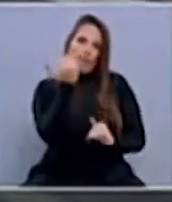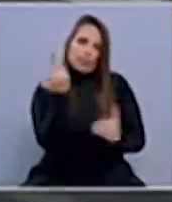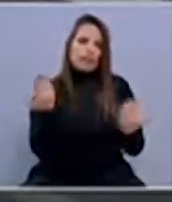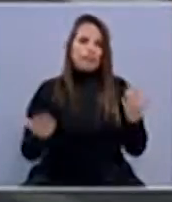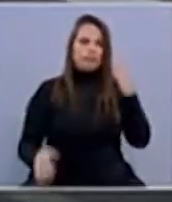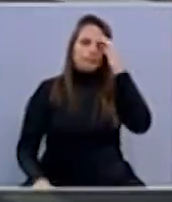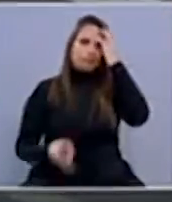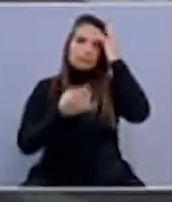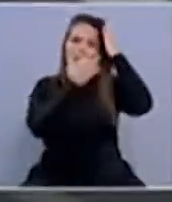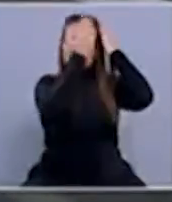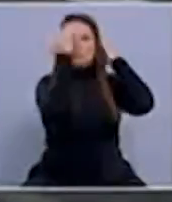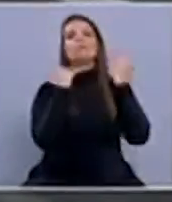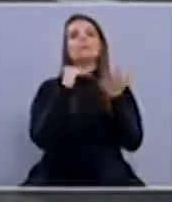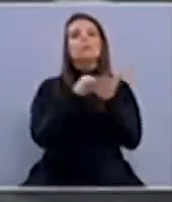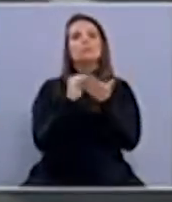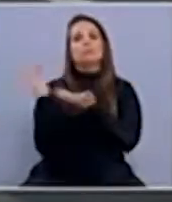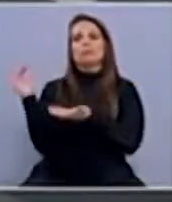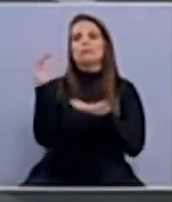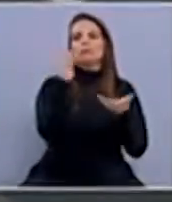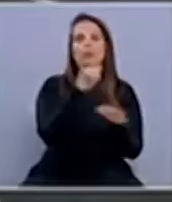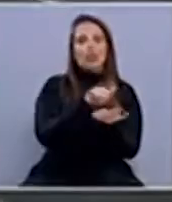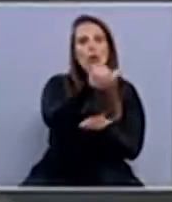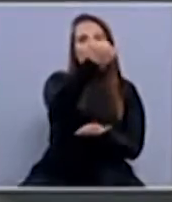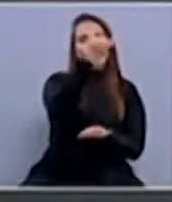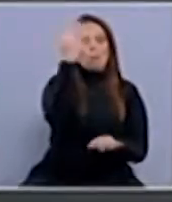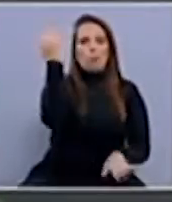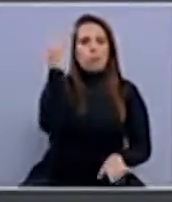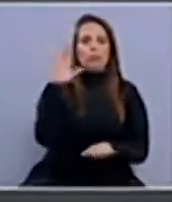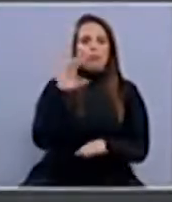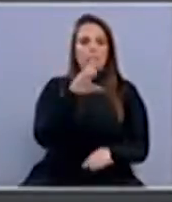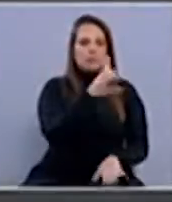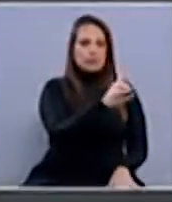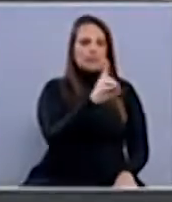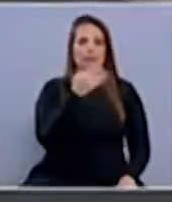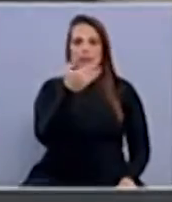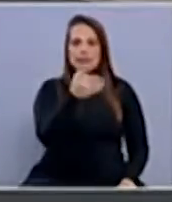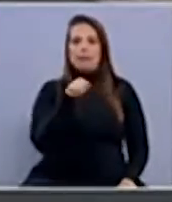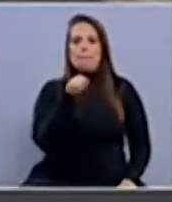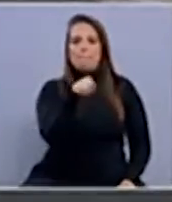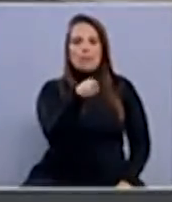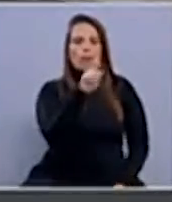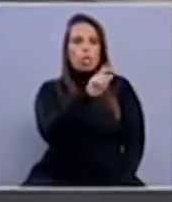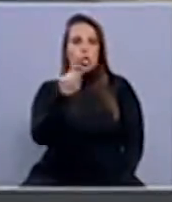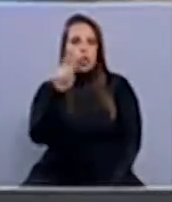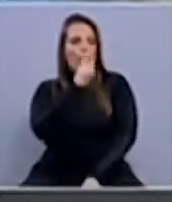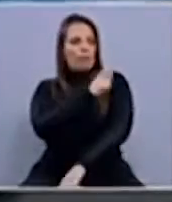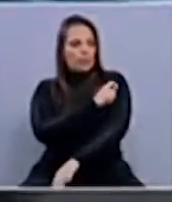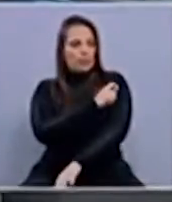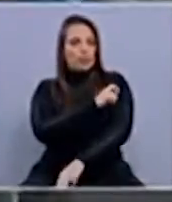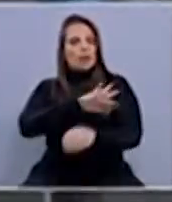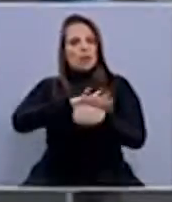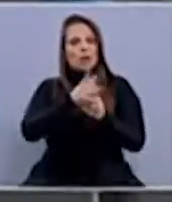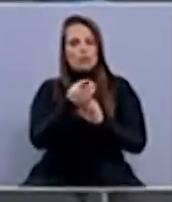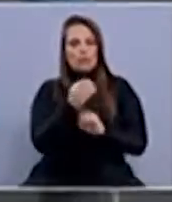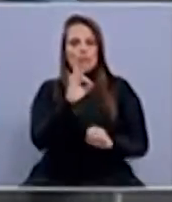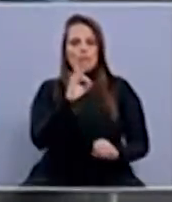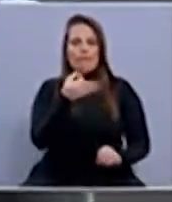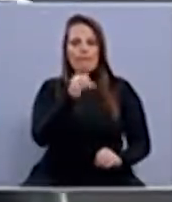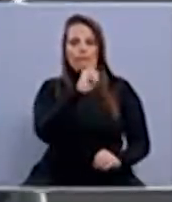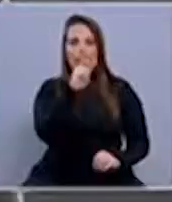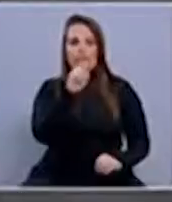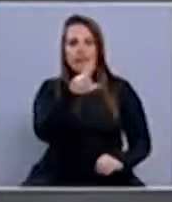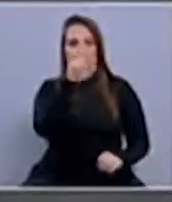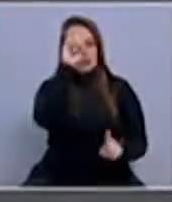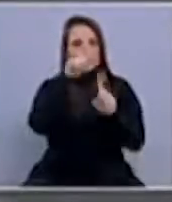Na madrugada de segunda-feira, chegaram ao aeroporto do Porto 67 mil doses da vacina contra a Covid-19 da Pfizer para